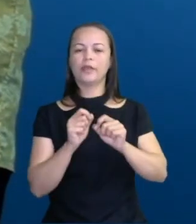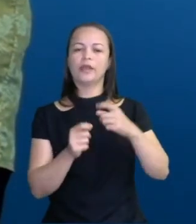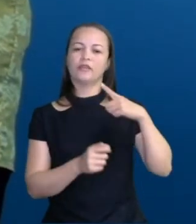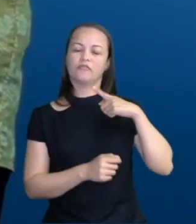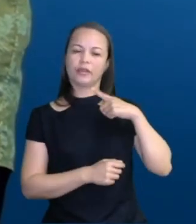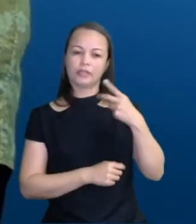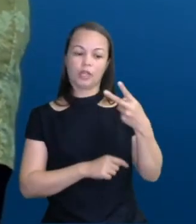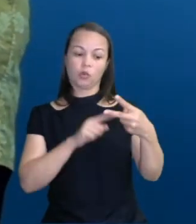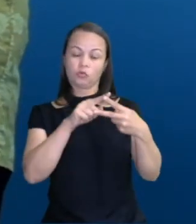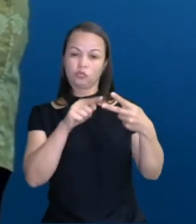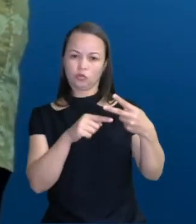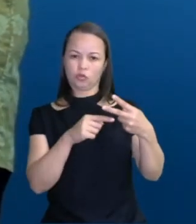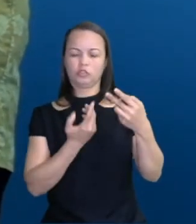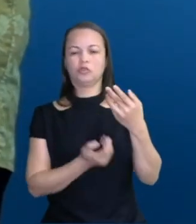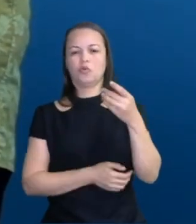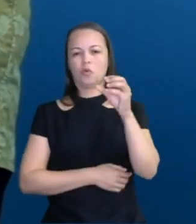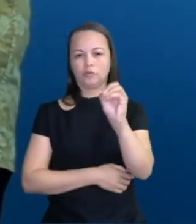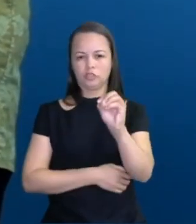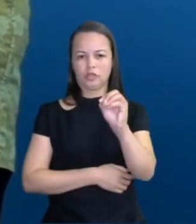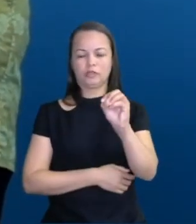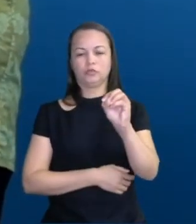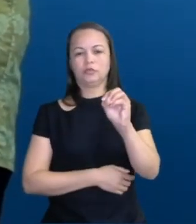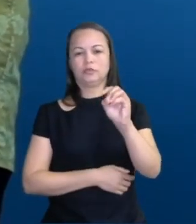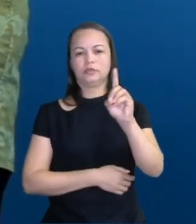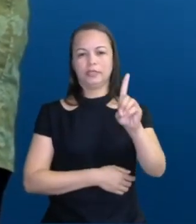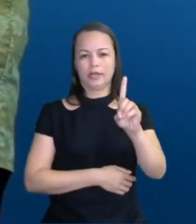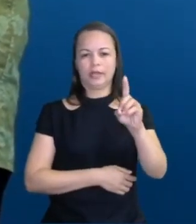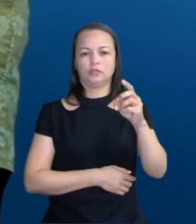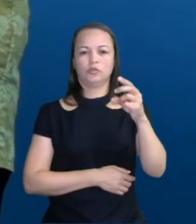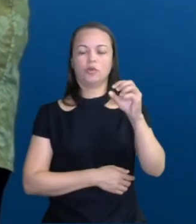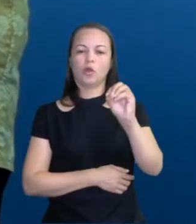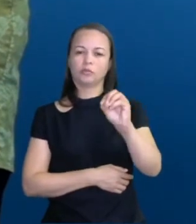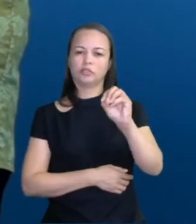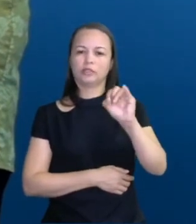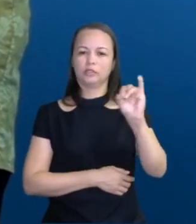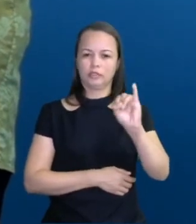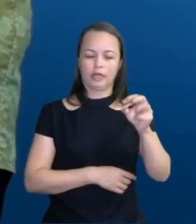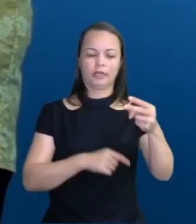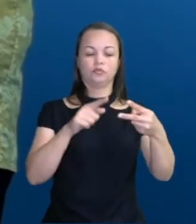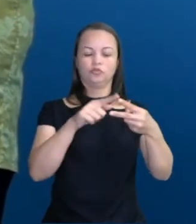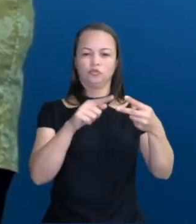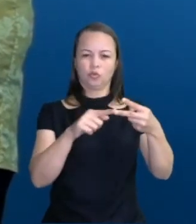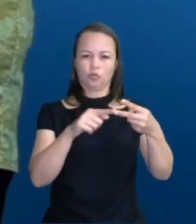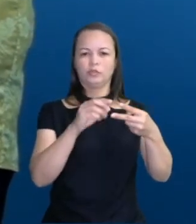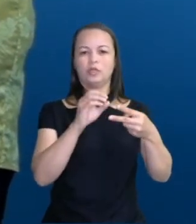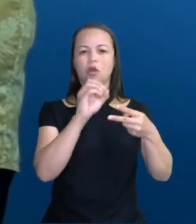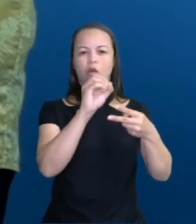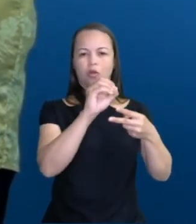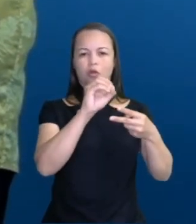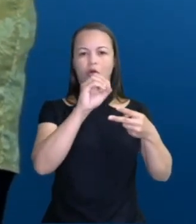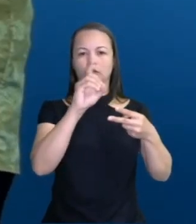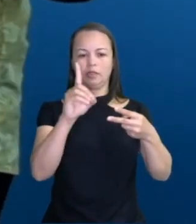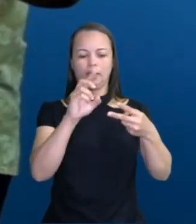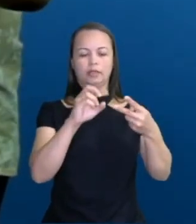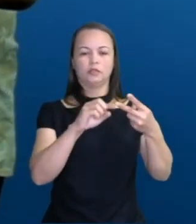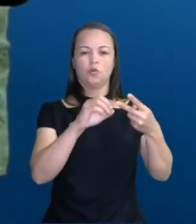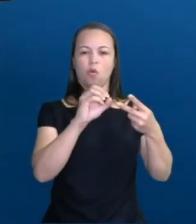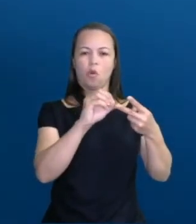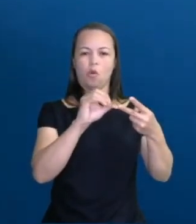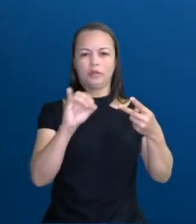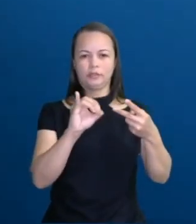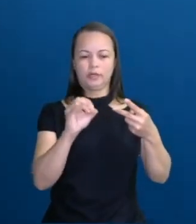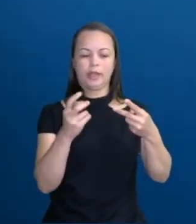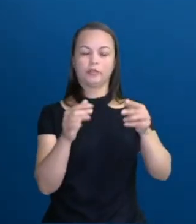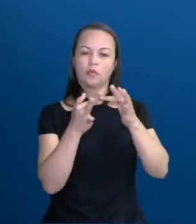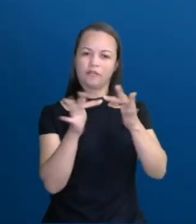receber dois complementos um objeto direto e objeto indireto ao mesmo tempo na mesma frase